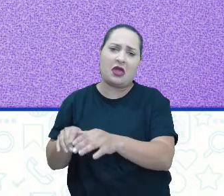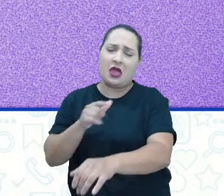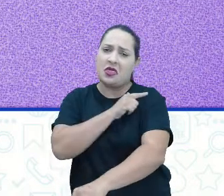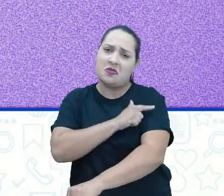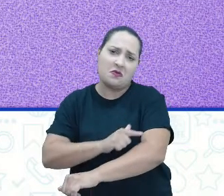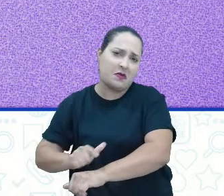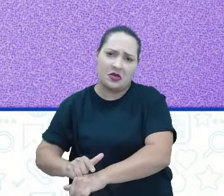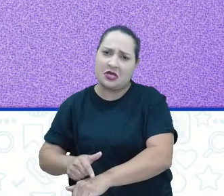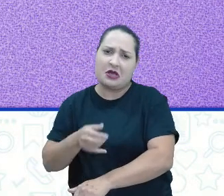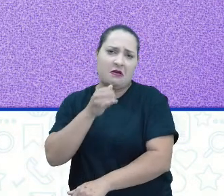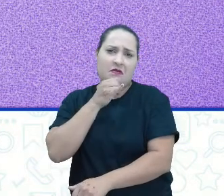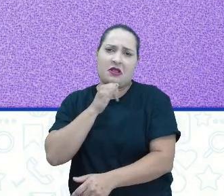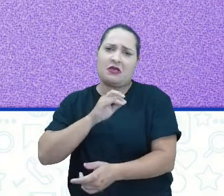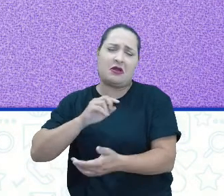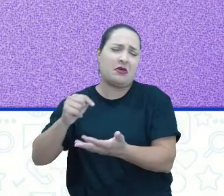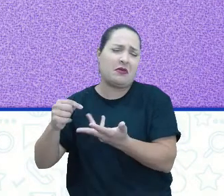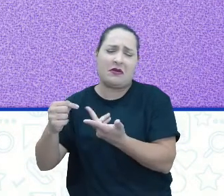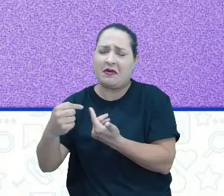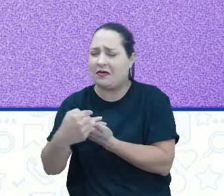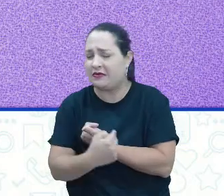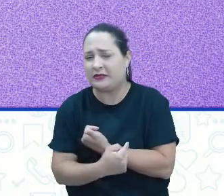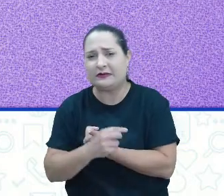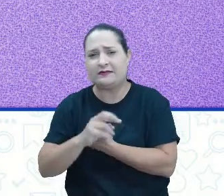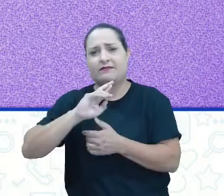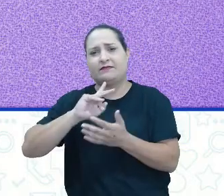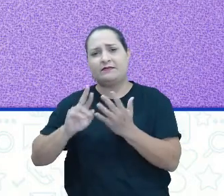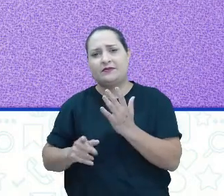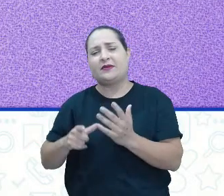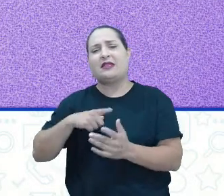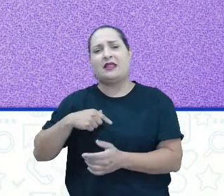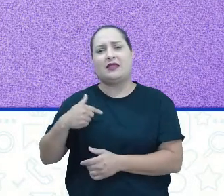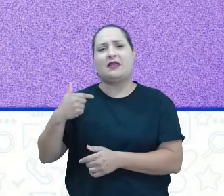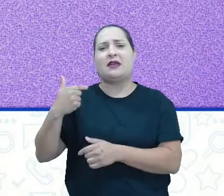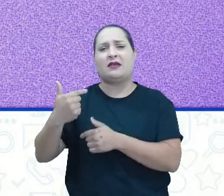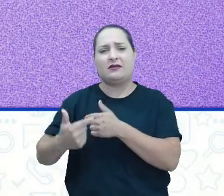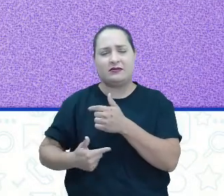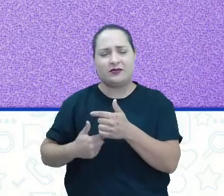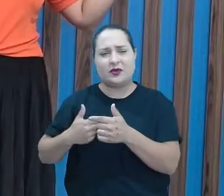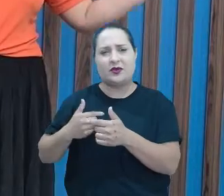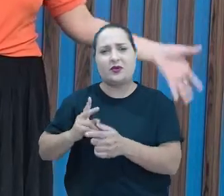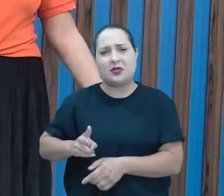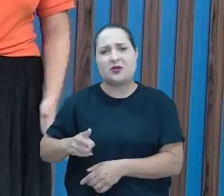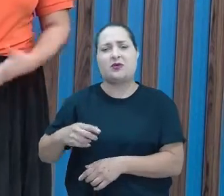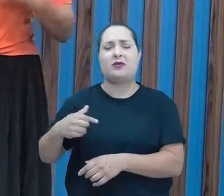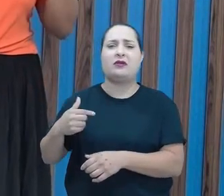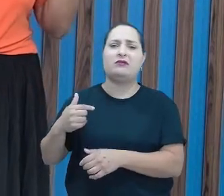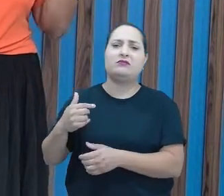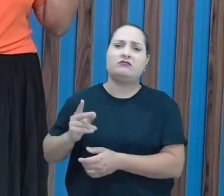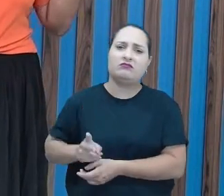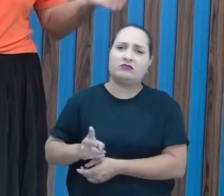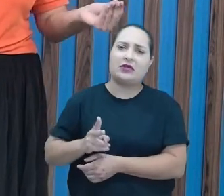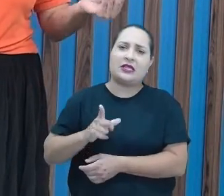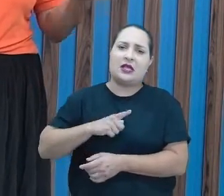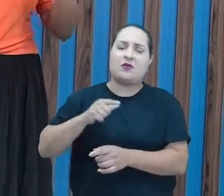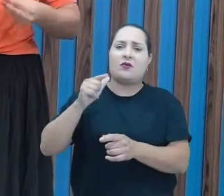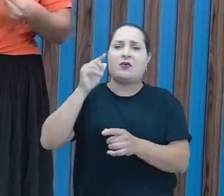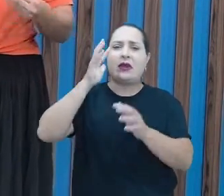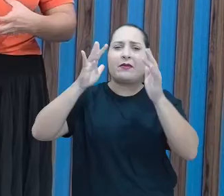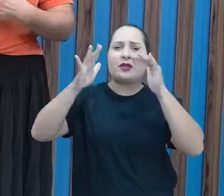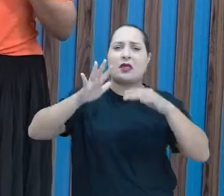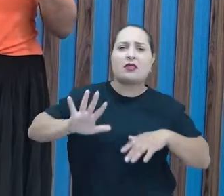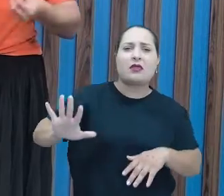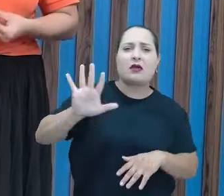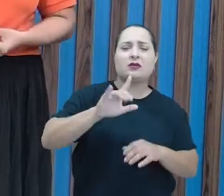de civilização e não civilização, ela continua sendo repetida, mas ela parte de um imaginário social, ela não parte